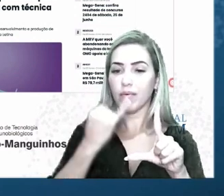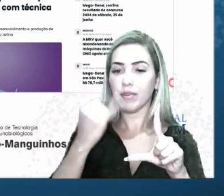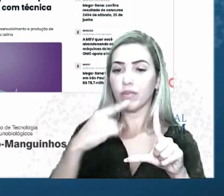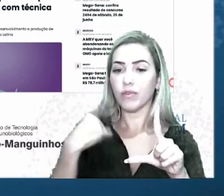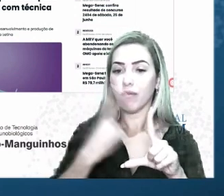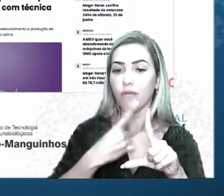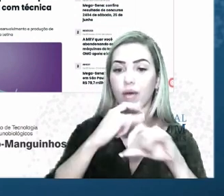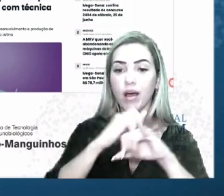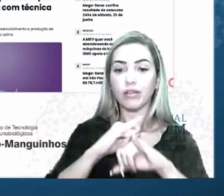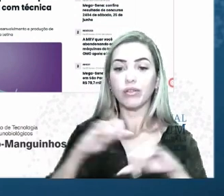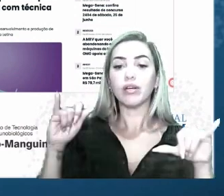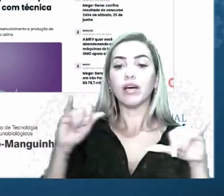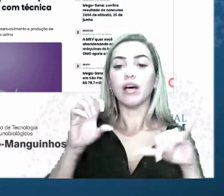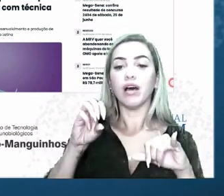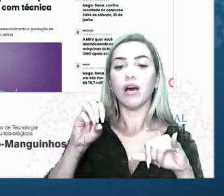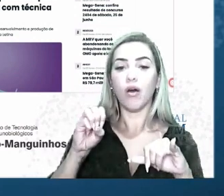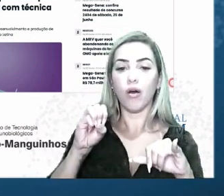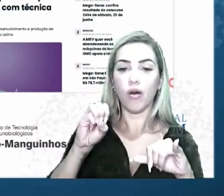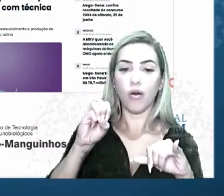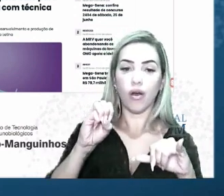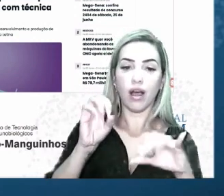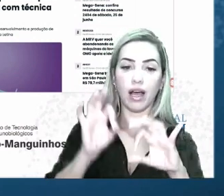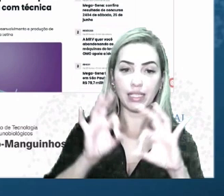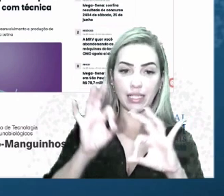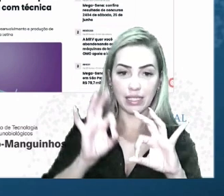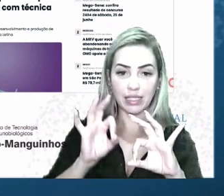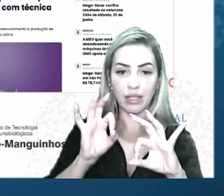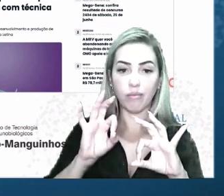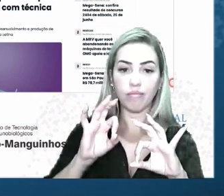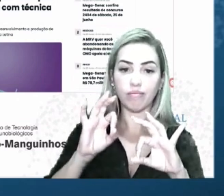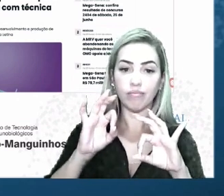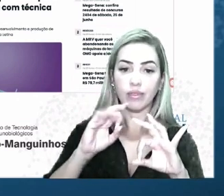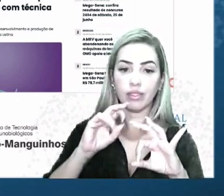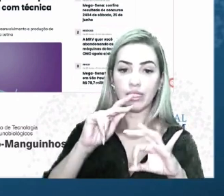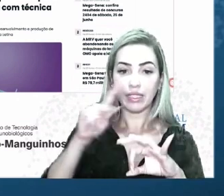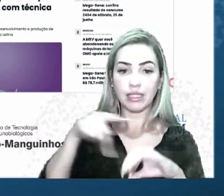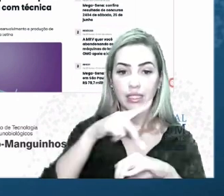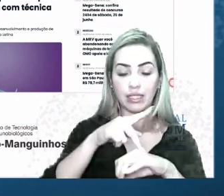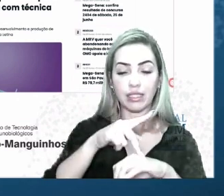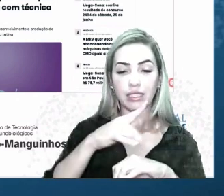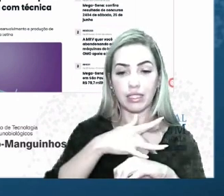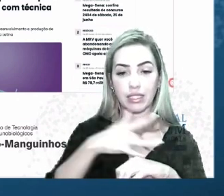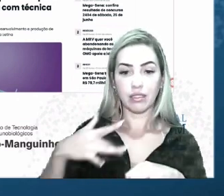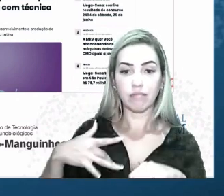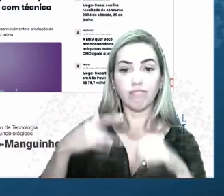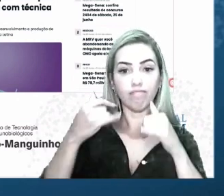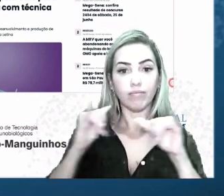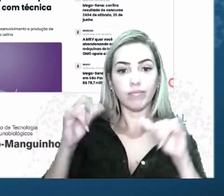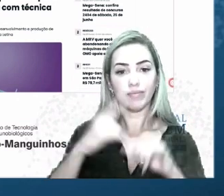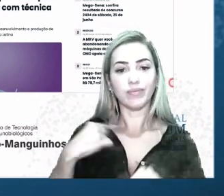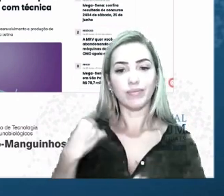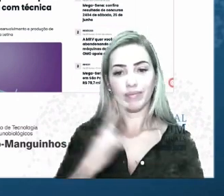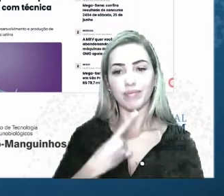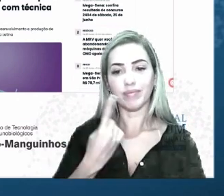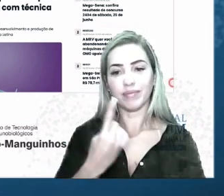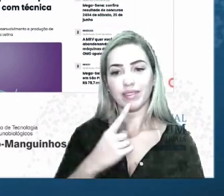pela Organização Pan-Americana de Saúde. Então, é uma data muito marcante para nós, e é aniversário da